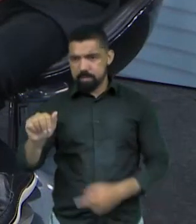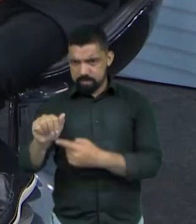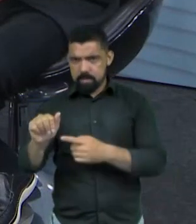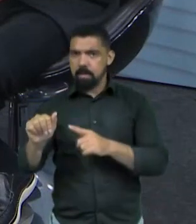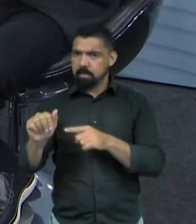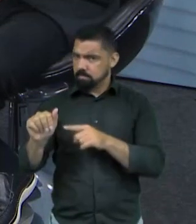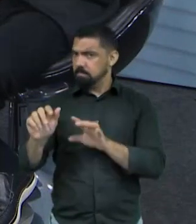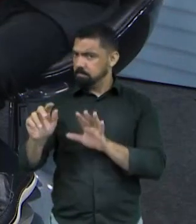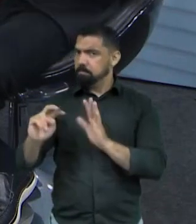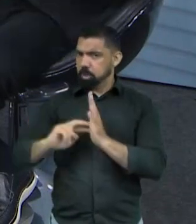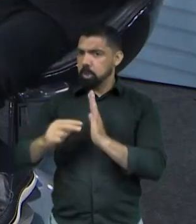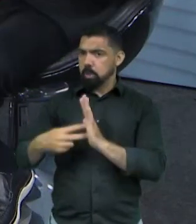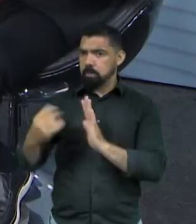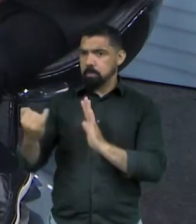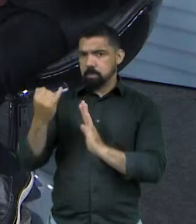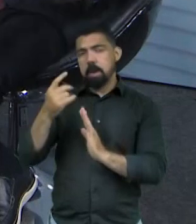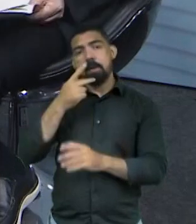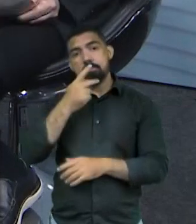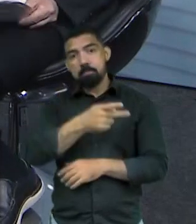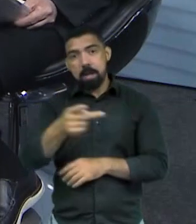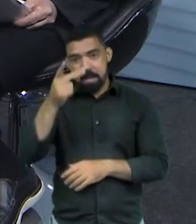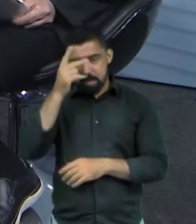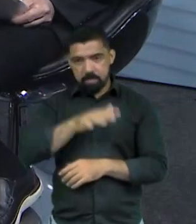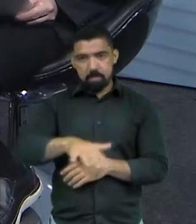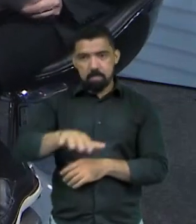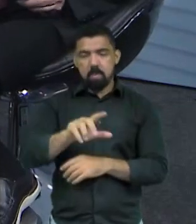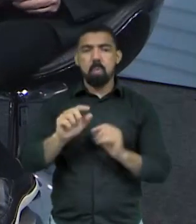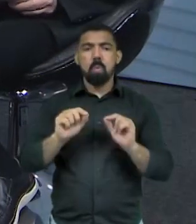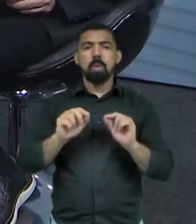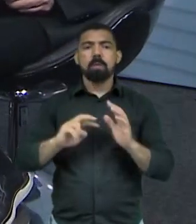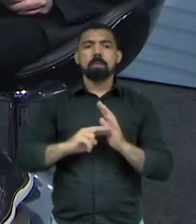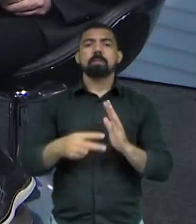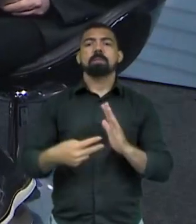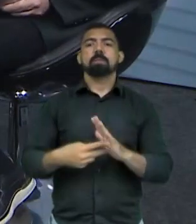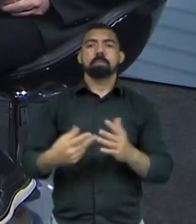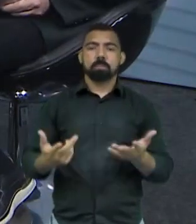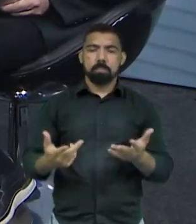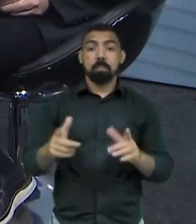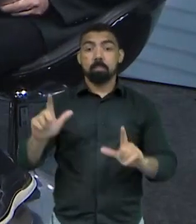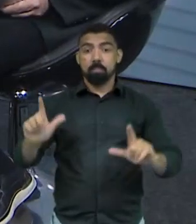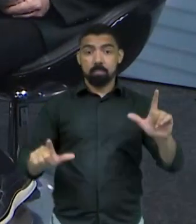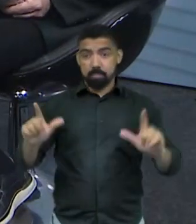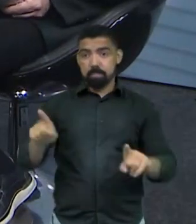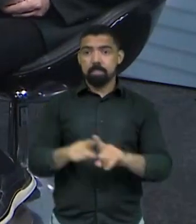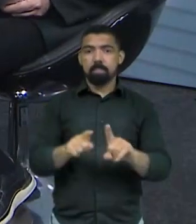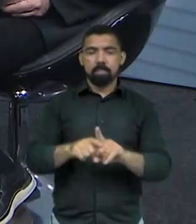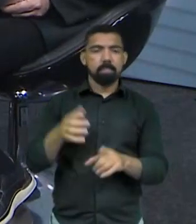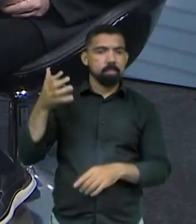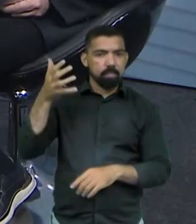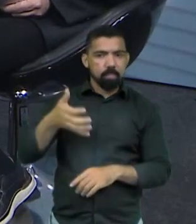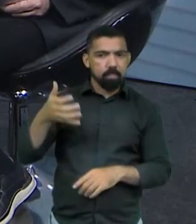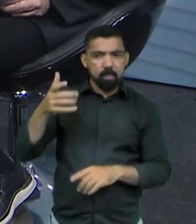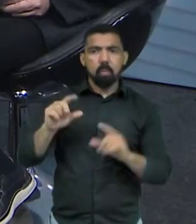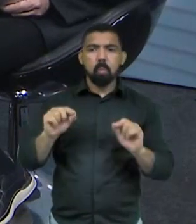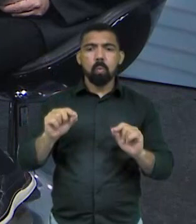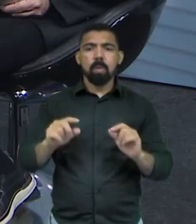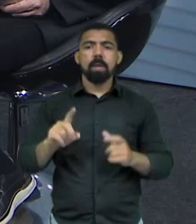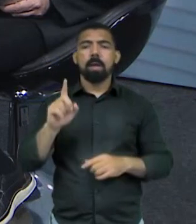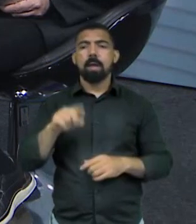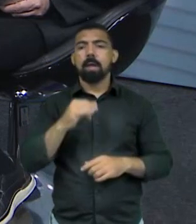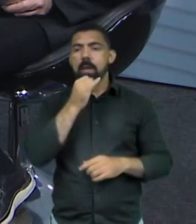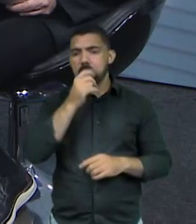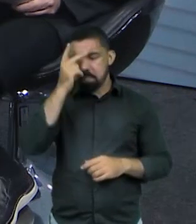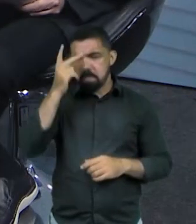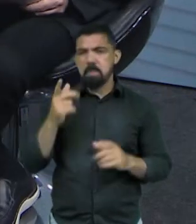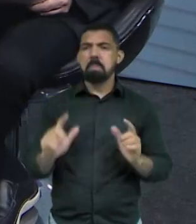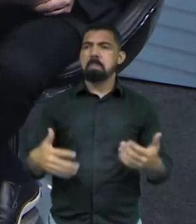importante porque a gente fala para um grande público, né? Uhum. Na TV e notadamente no rádio. O que é que... Porque alguém pode